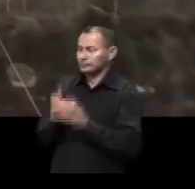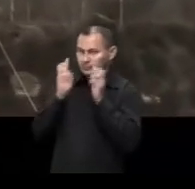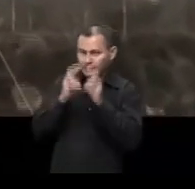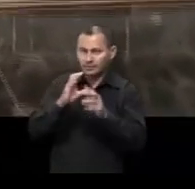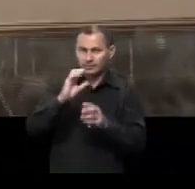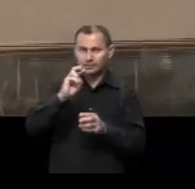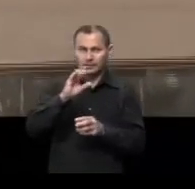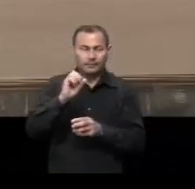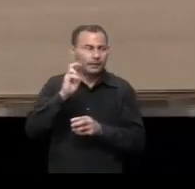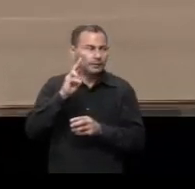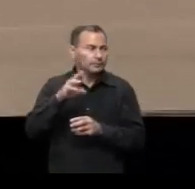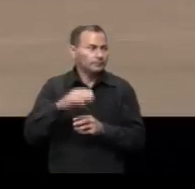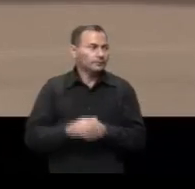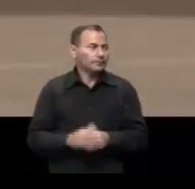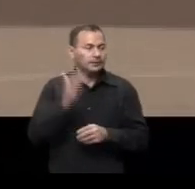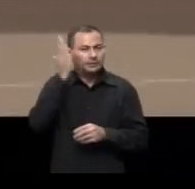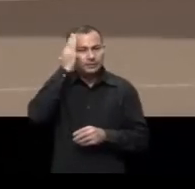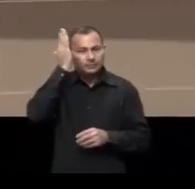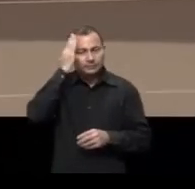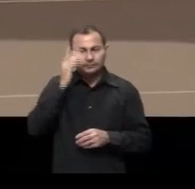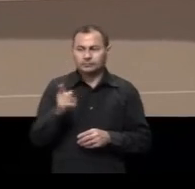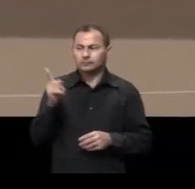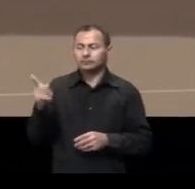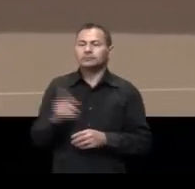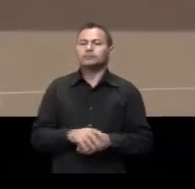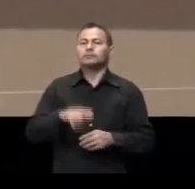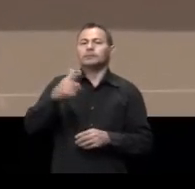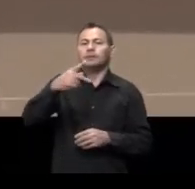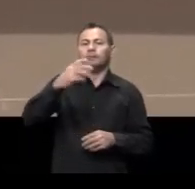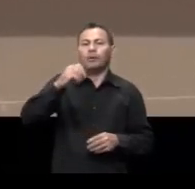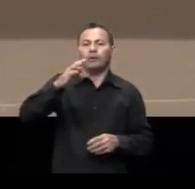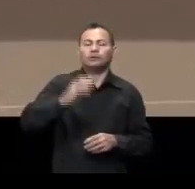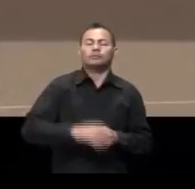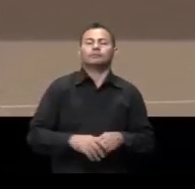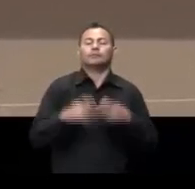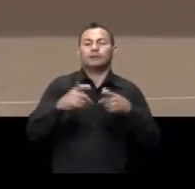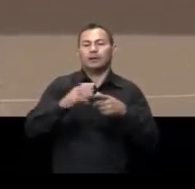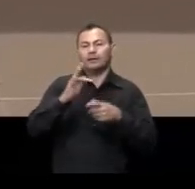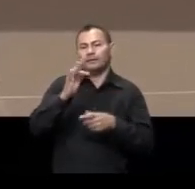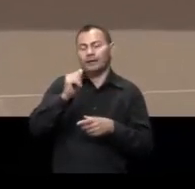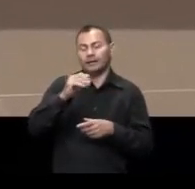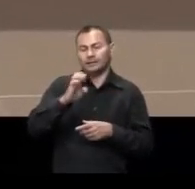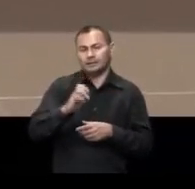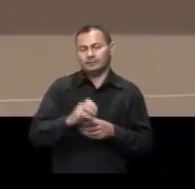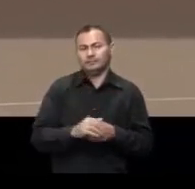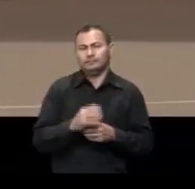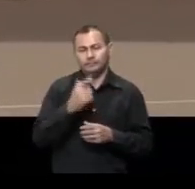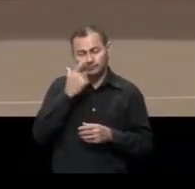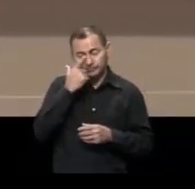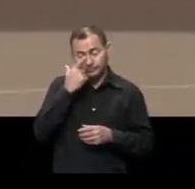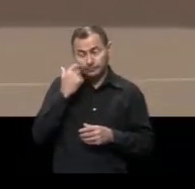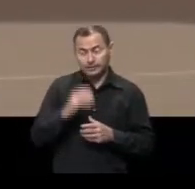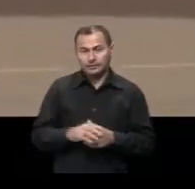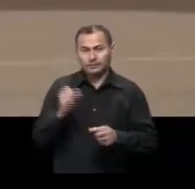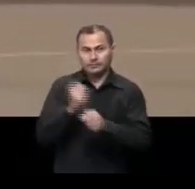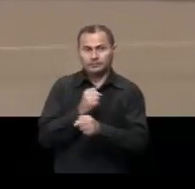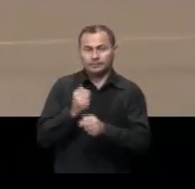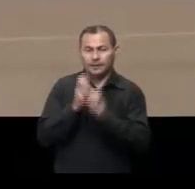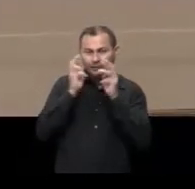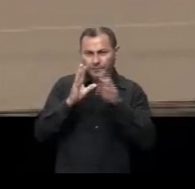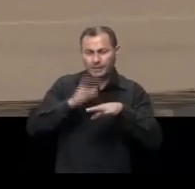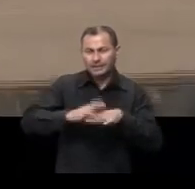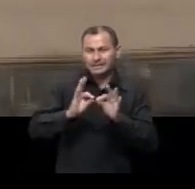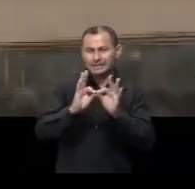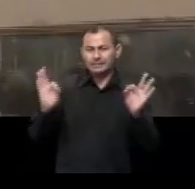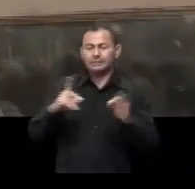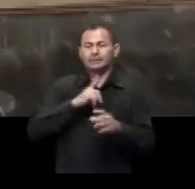Identificou o cruzamento da linha. A gente sabe que ali é o outro ponto AB, é a outra face do ponto AB. No caso dessa obra, a gente vê que é mais